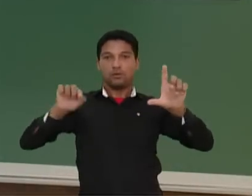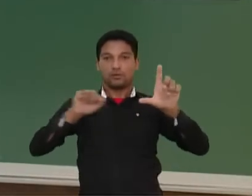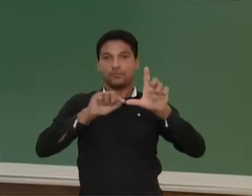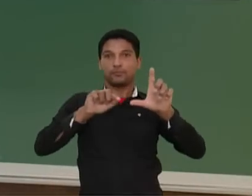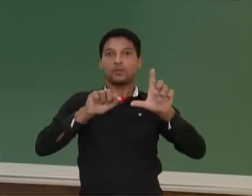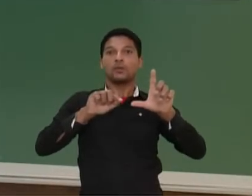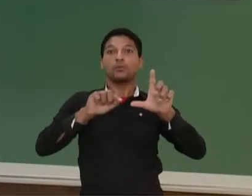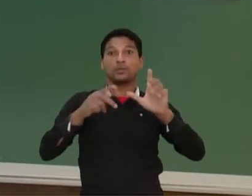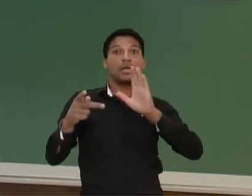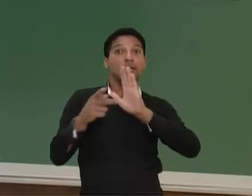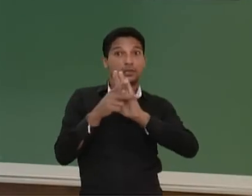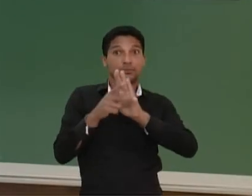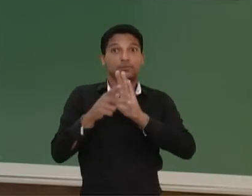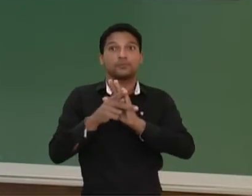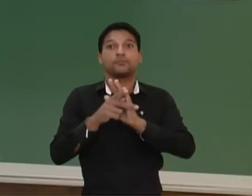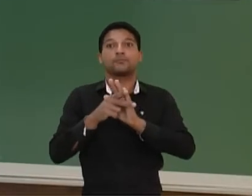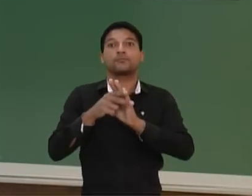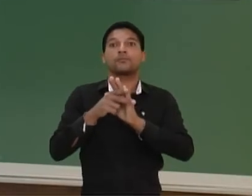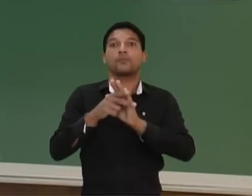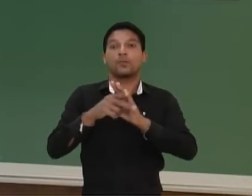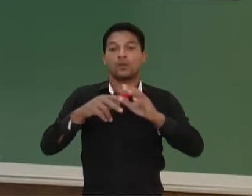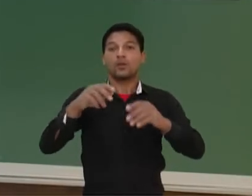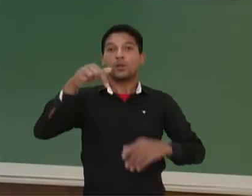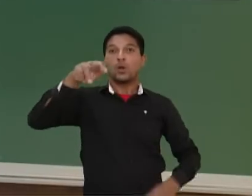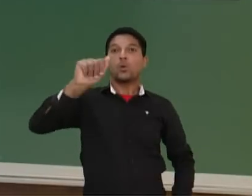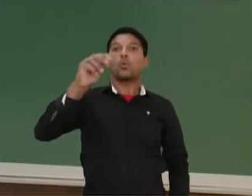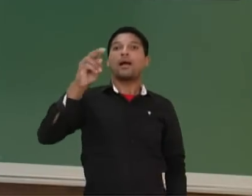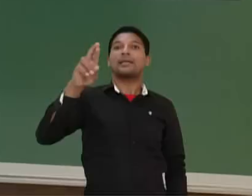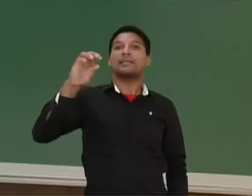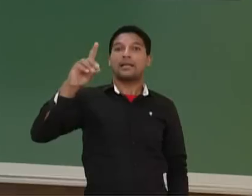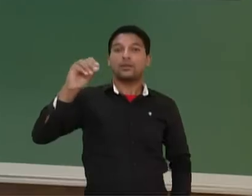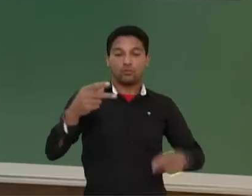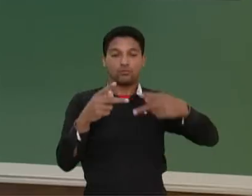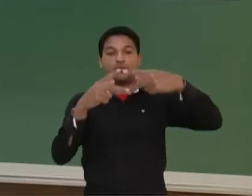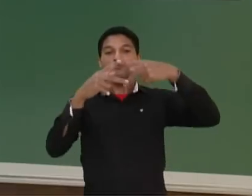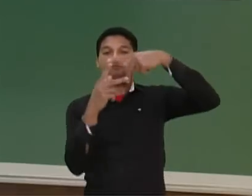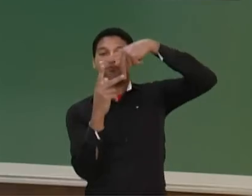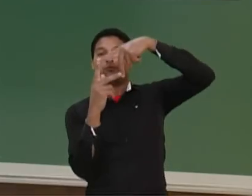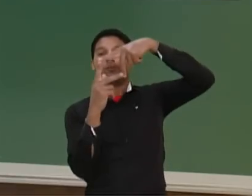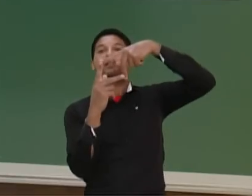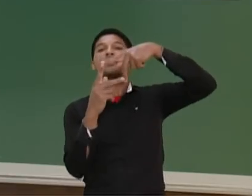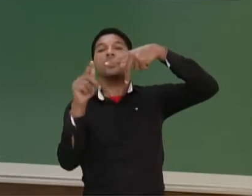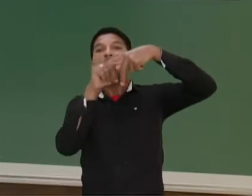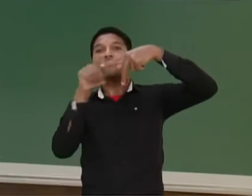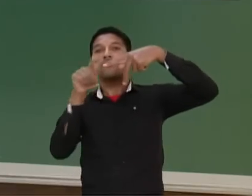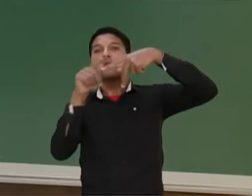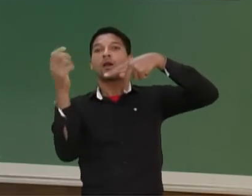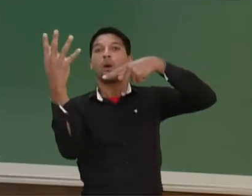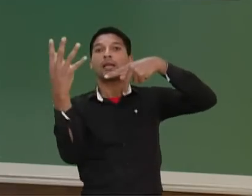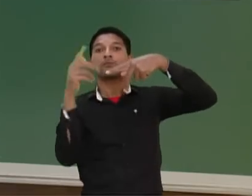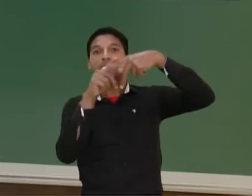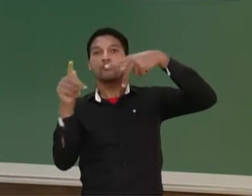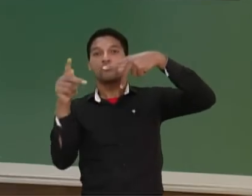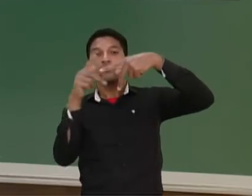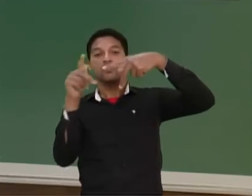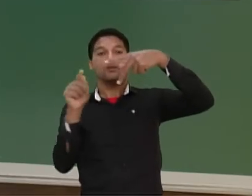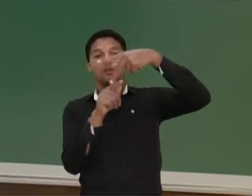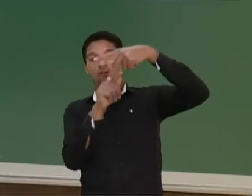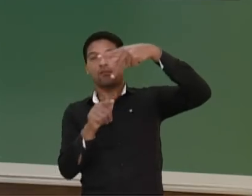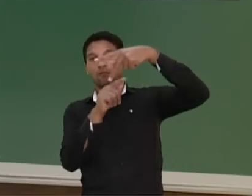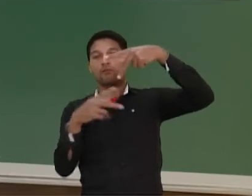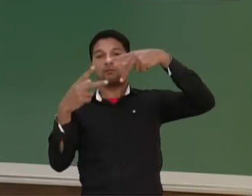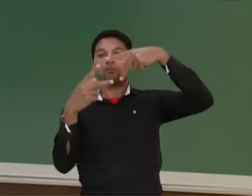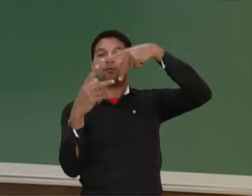de retângulo, por quê? Porque ele também tem os 4 ângulos iguais, ele também tem 2 pares de lados paralelos, entretanto,